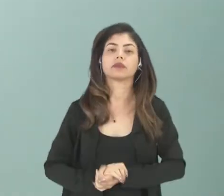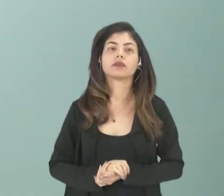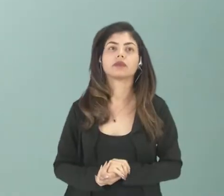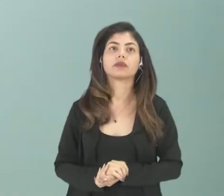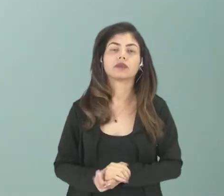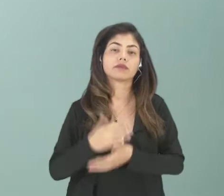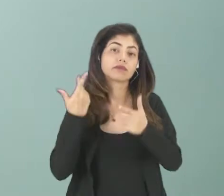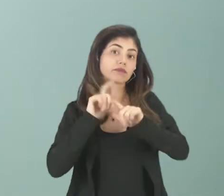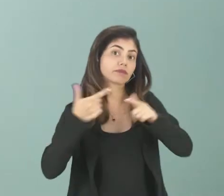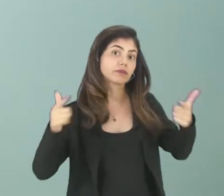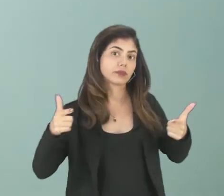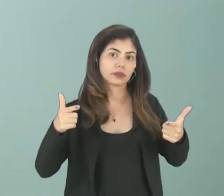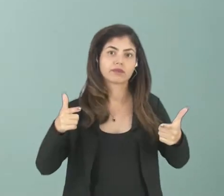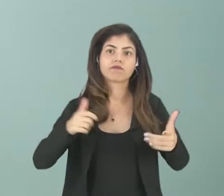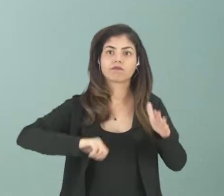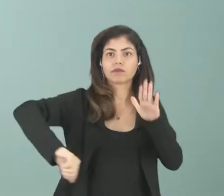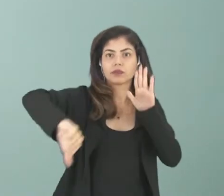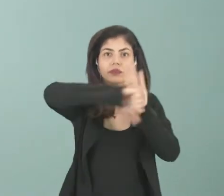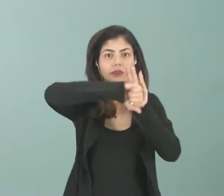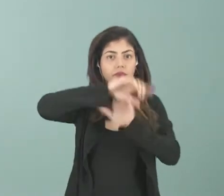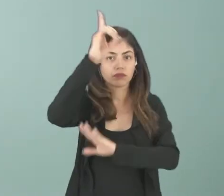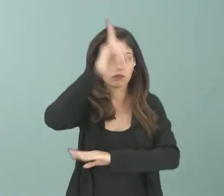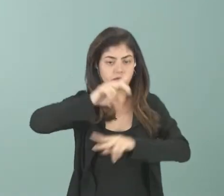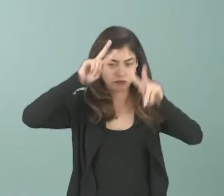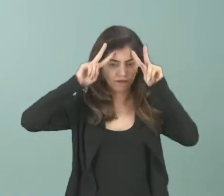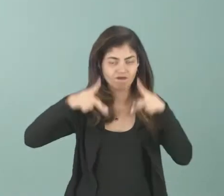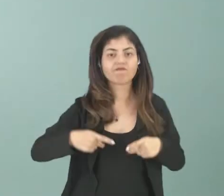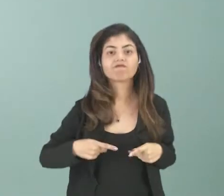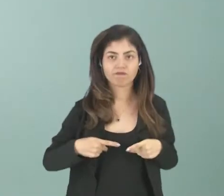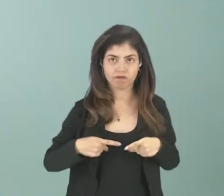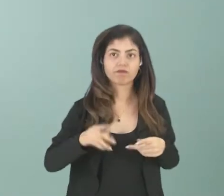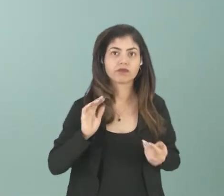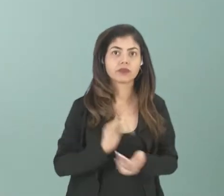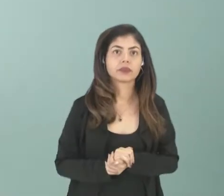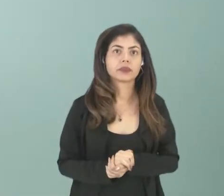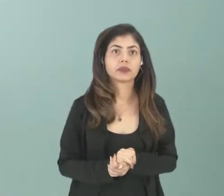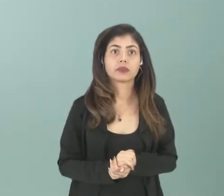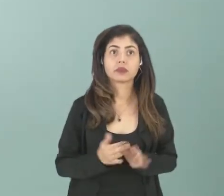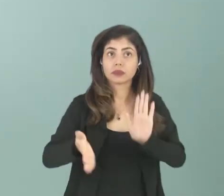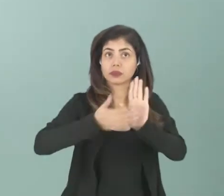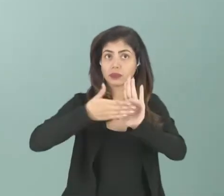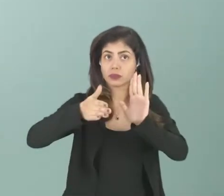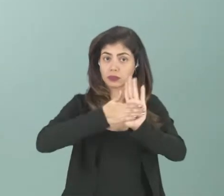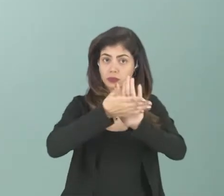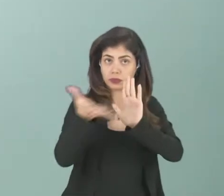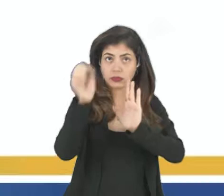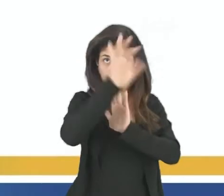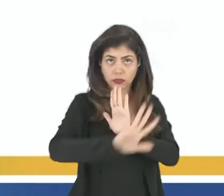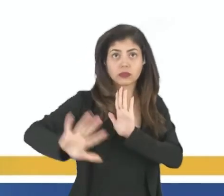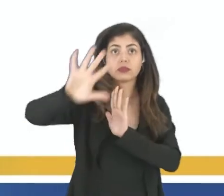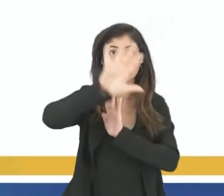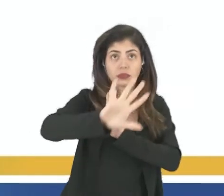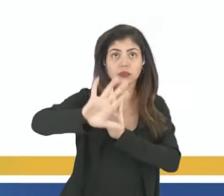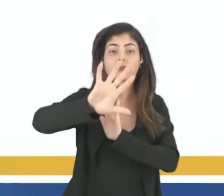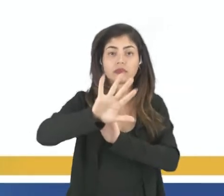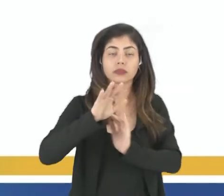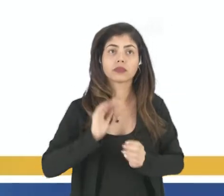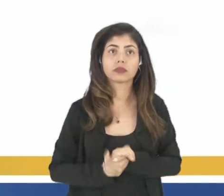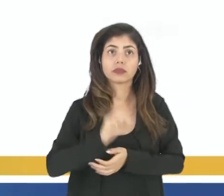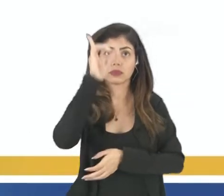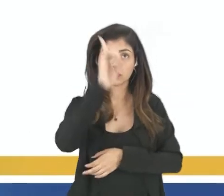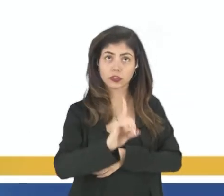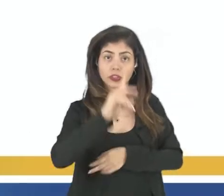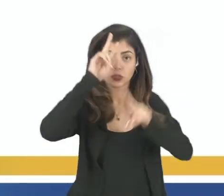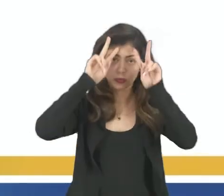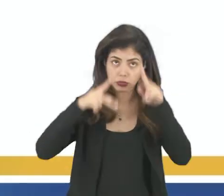ele seria o maior violador de direitos humanos. Então, na Declaração Universal dos Direitos Humanos, olha,